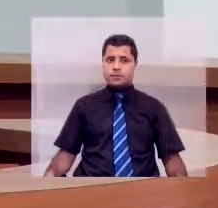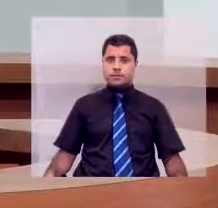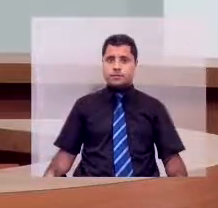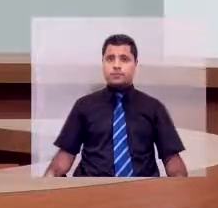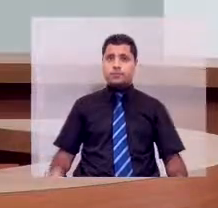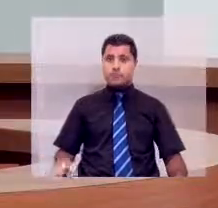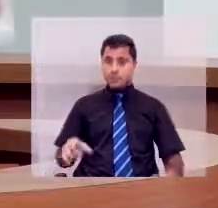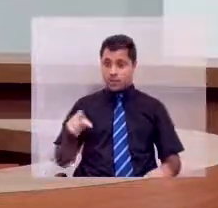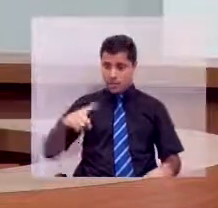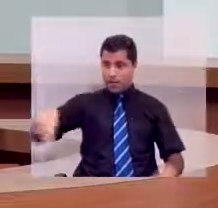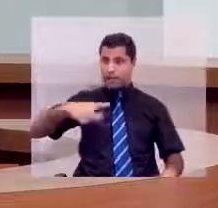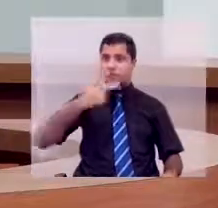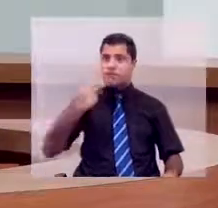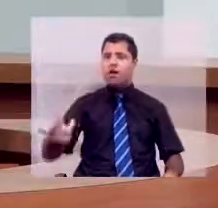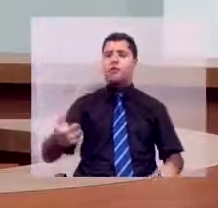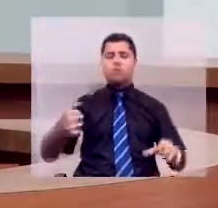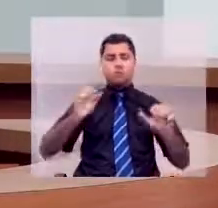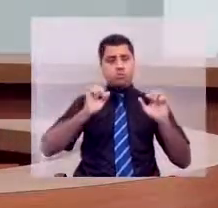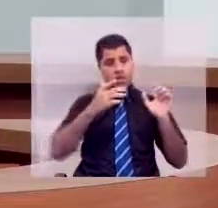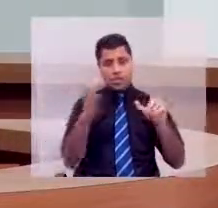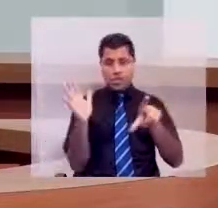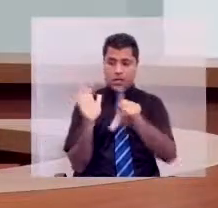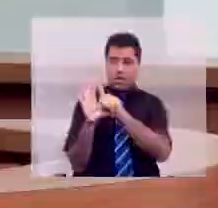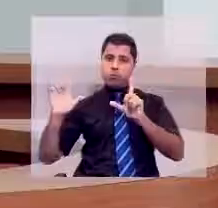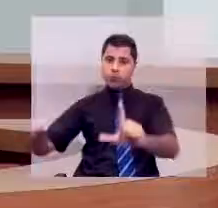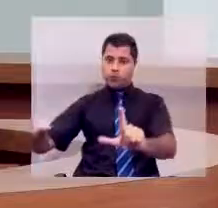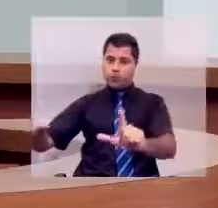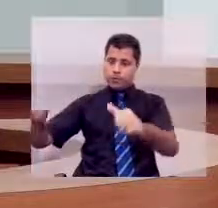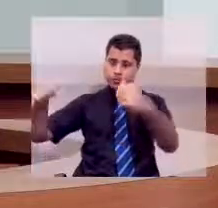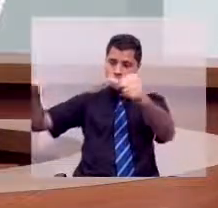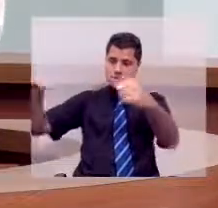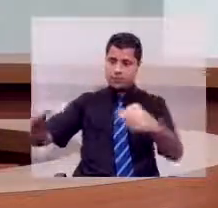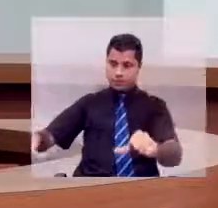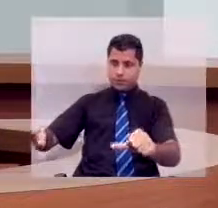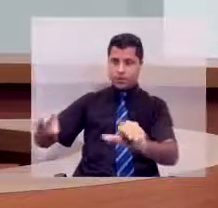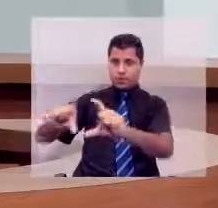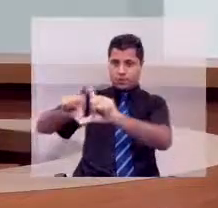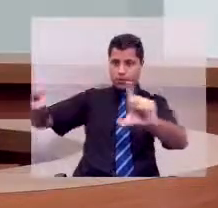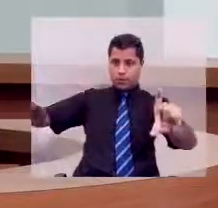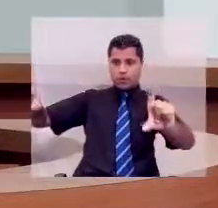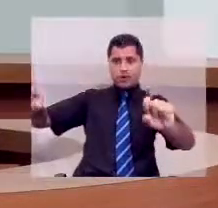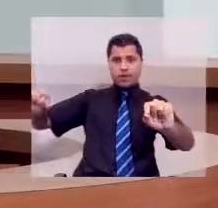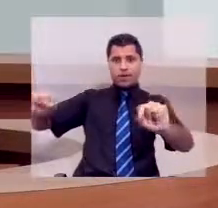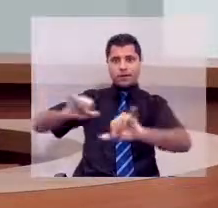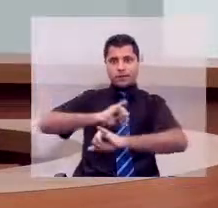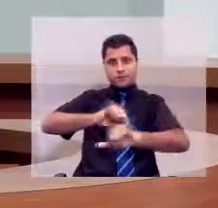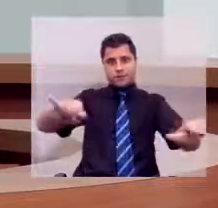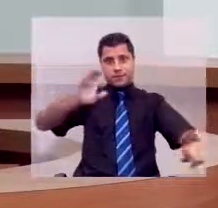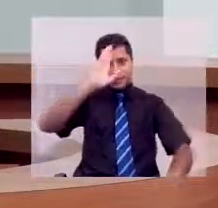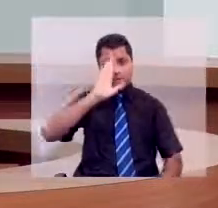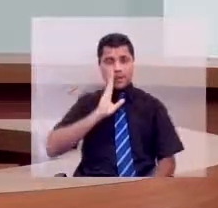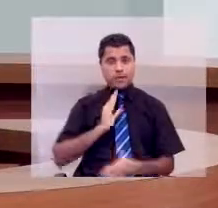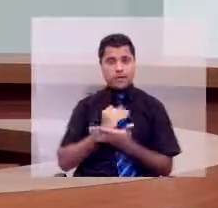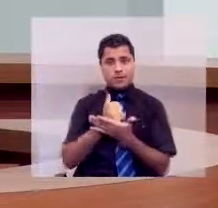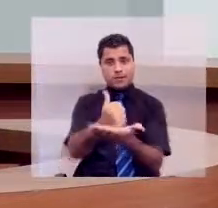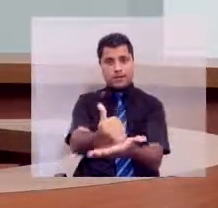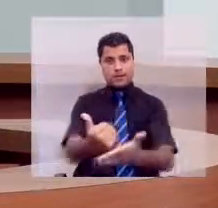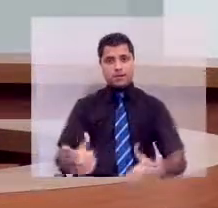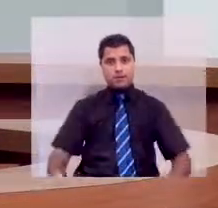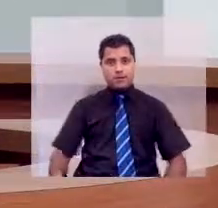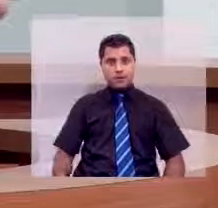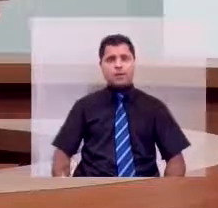essa lei nenhuma van pode entrar no aeroporto. Ali em volta do aeroporto, para quem não sabe, tem